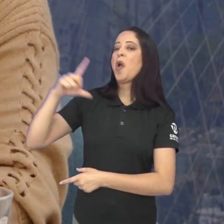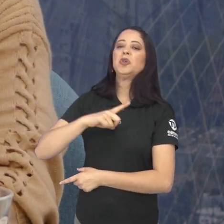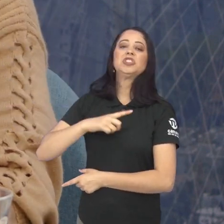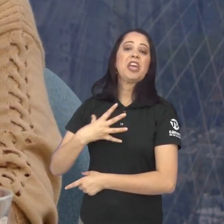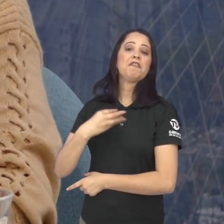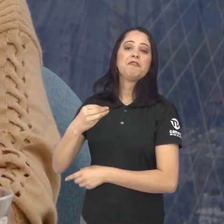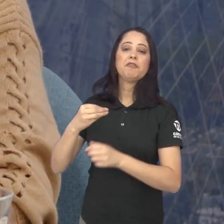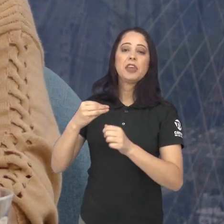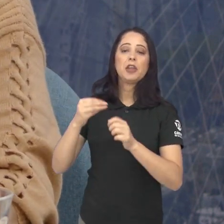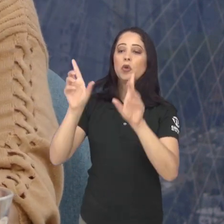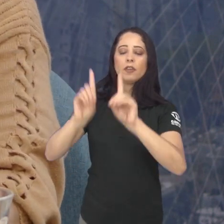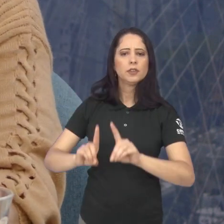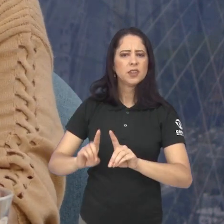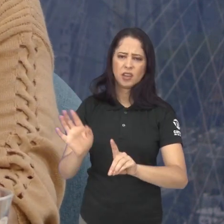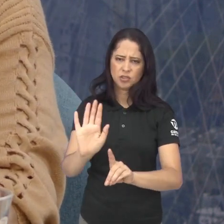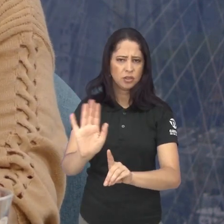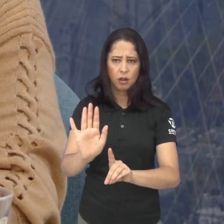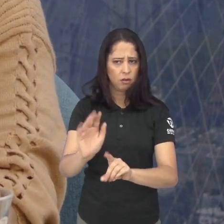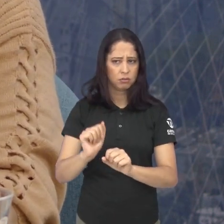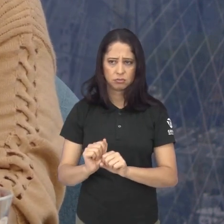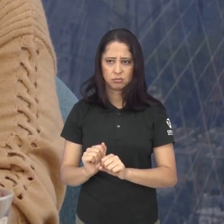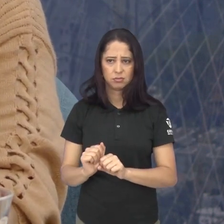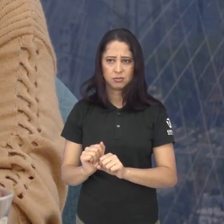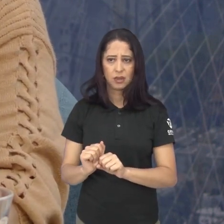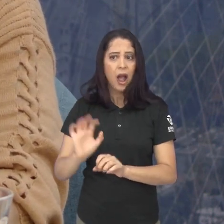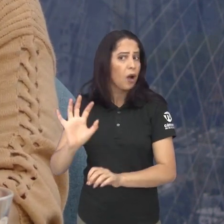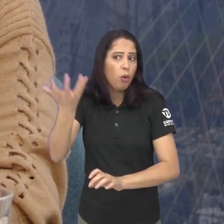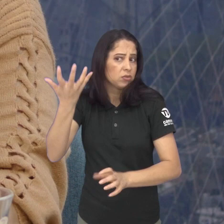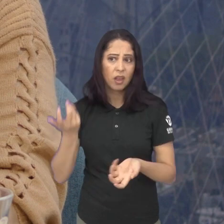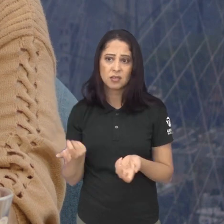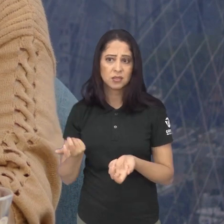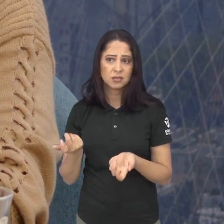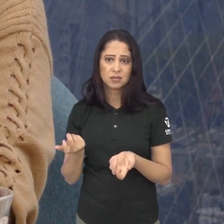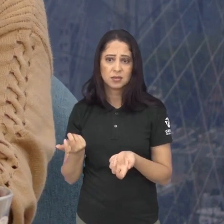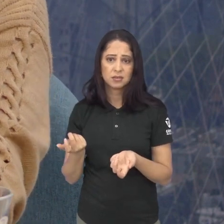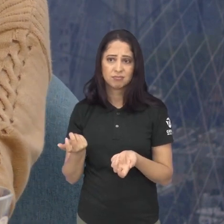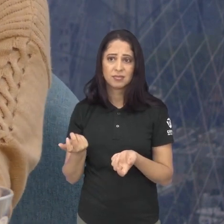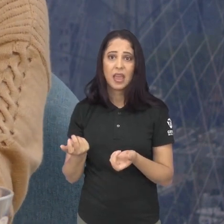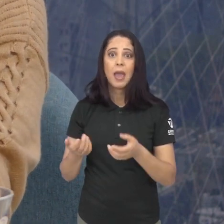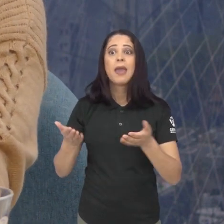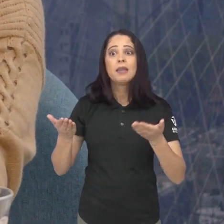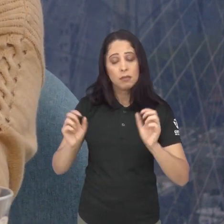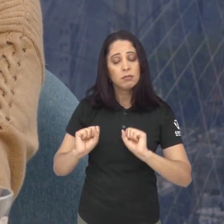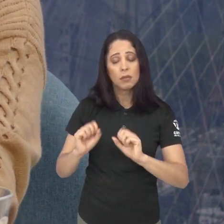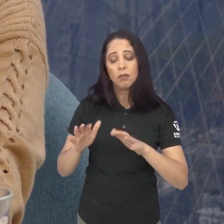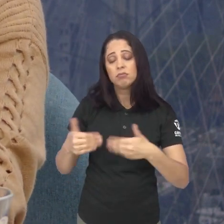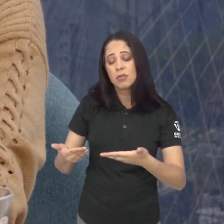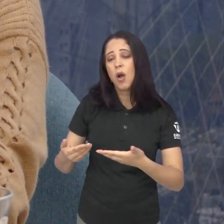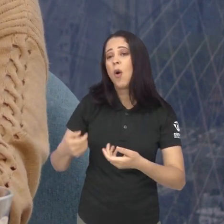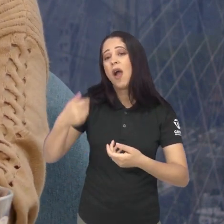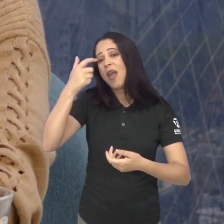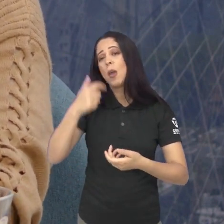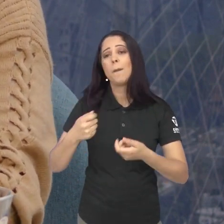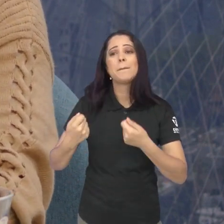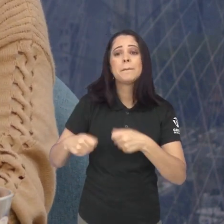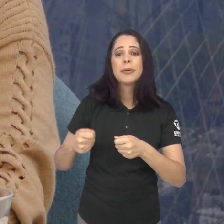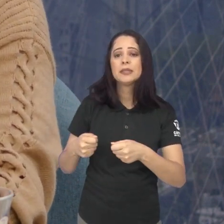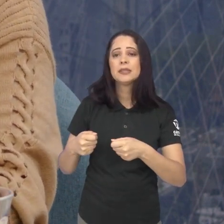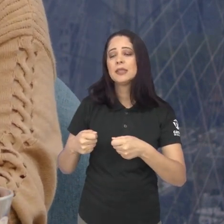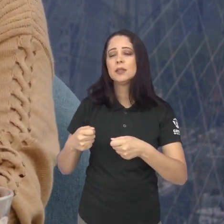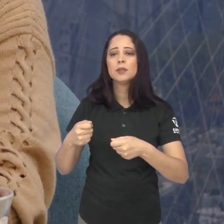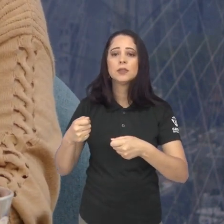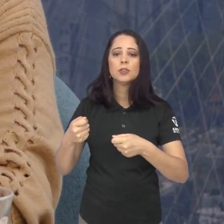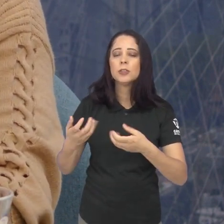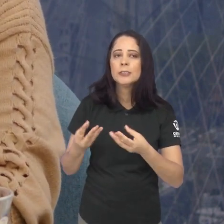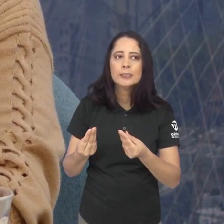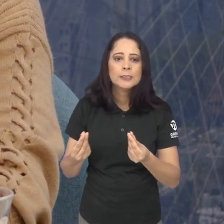que eu sou uma mãe que, de alguma forma, ou eu vou me capacitar, mas de alguma forma,